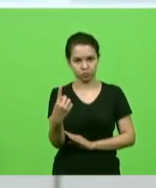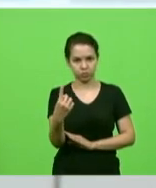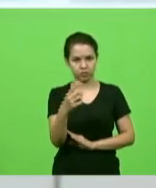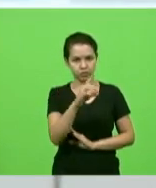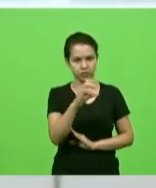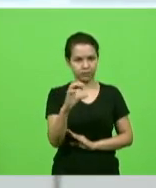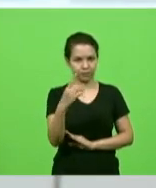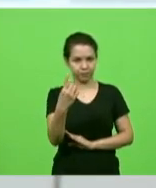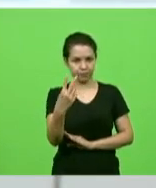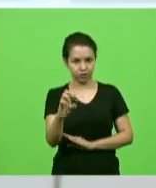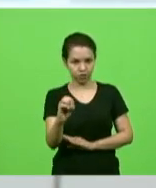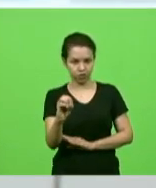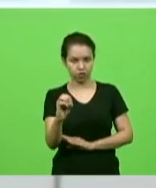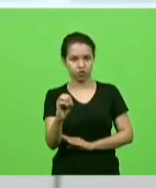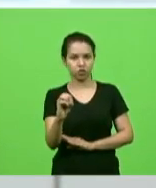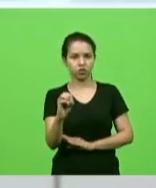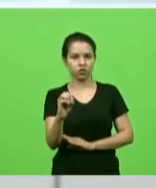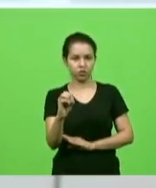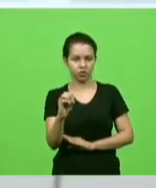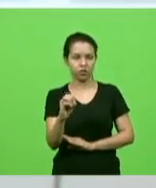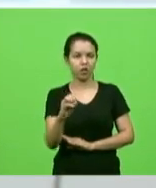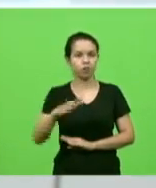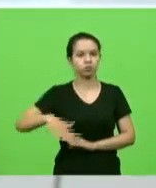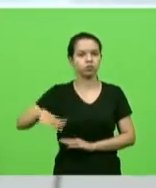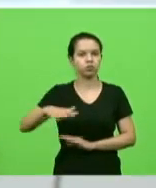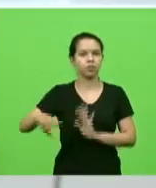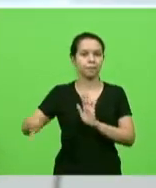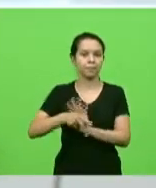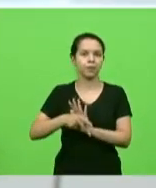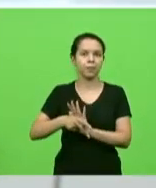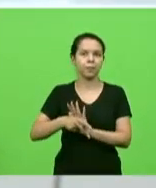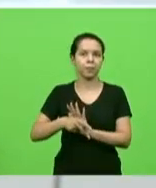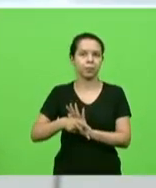e era o Lilo do gabinete